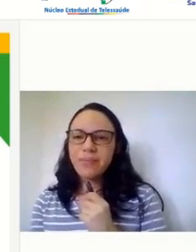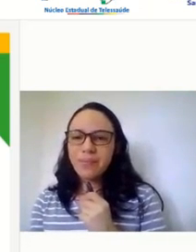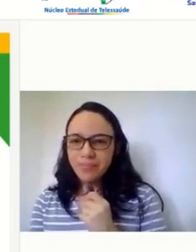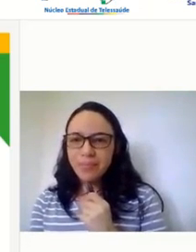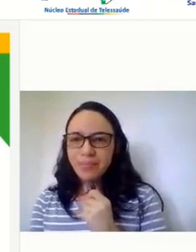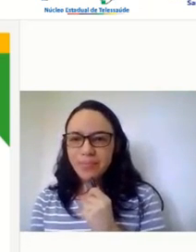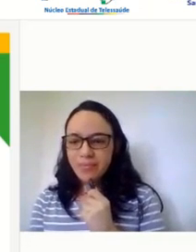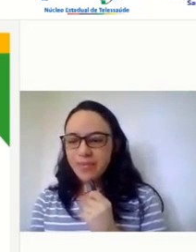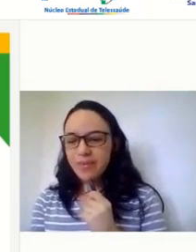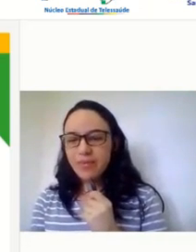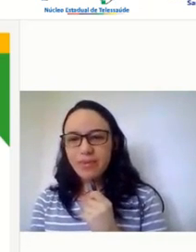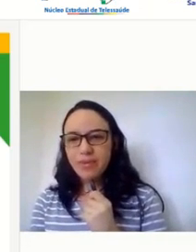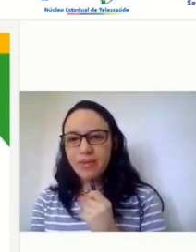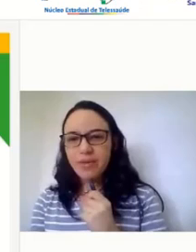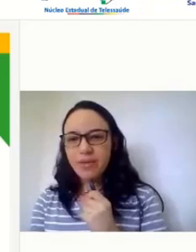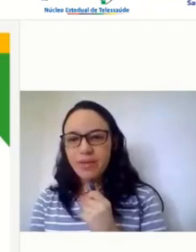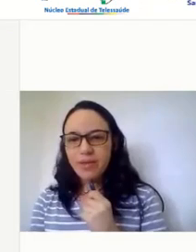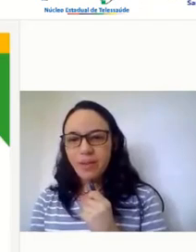e aí